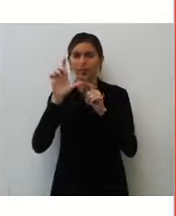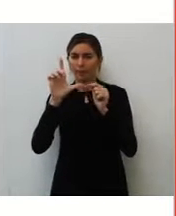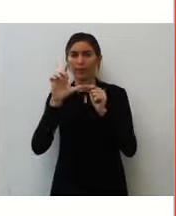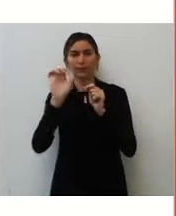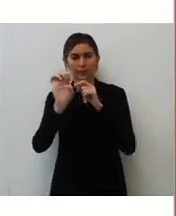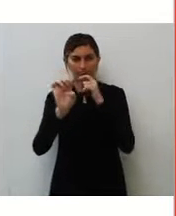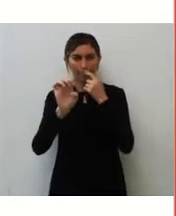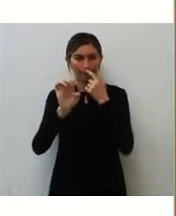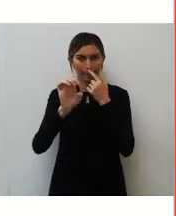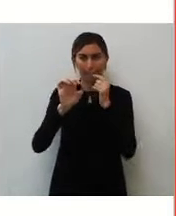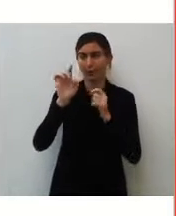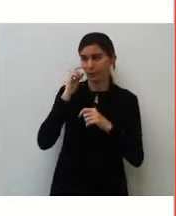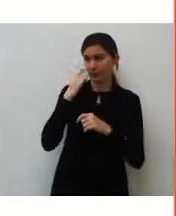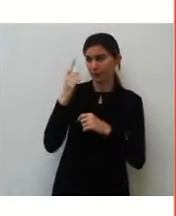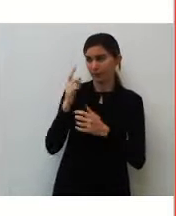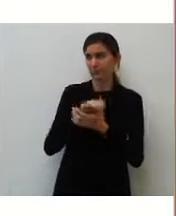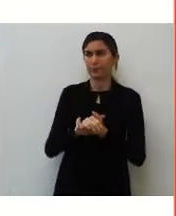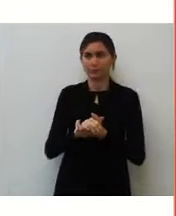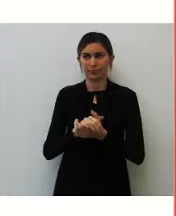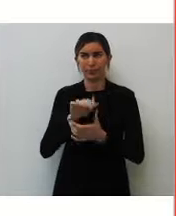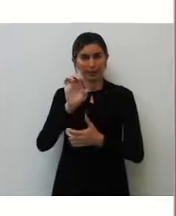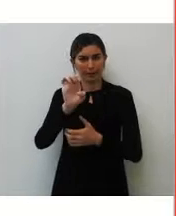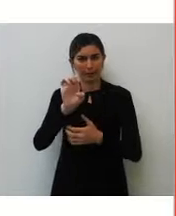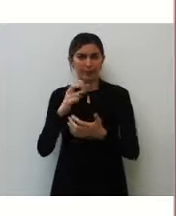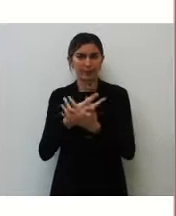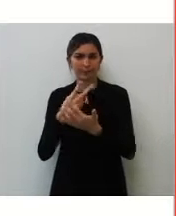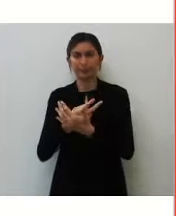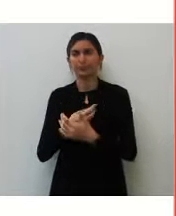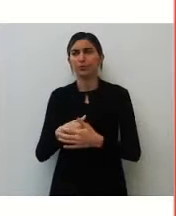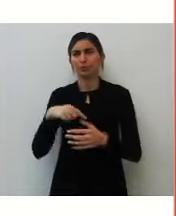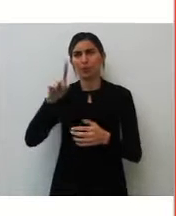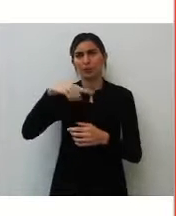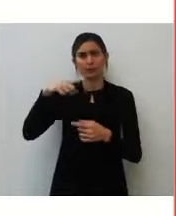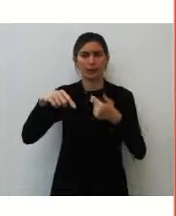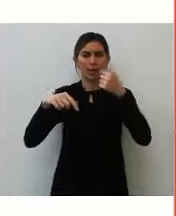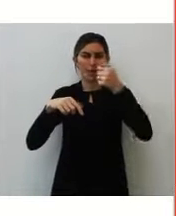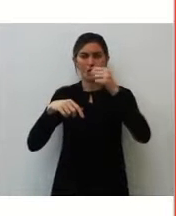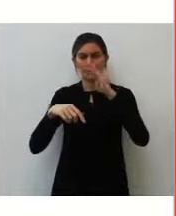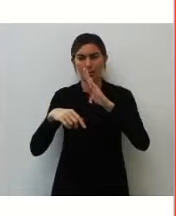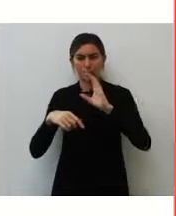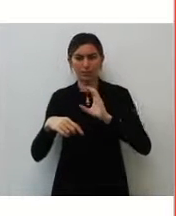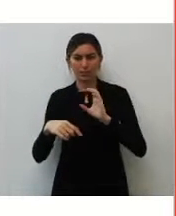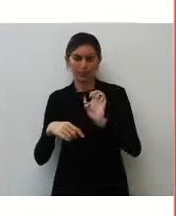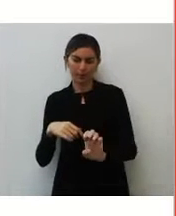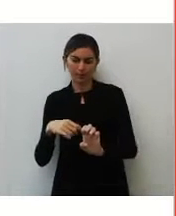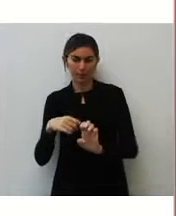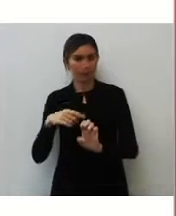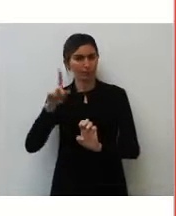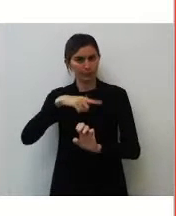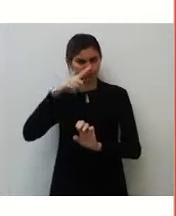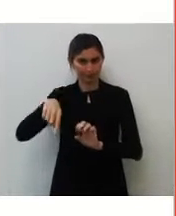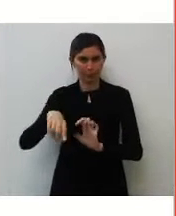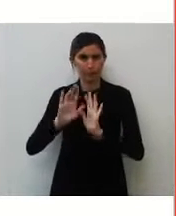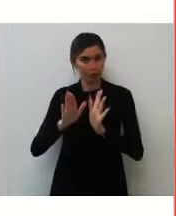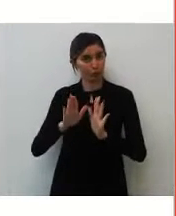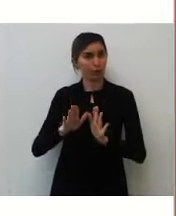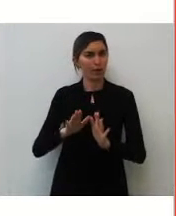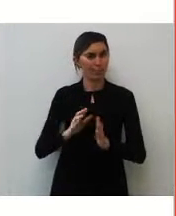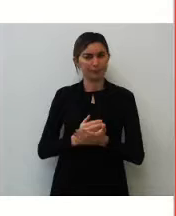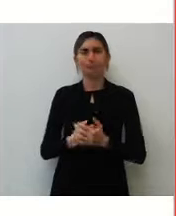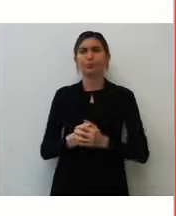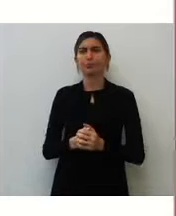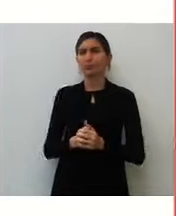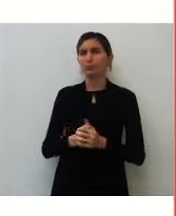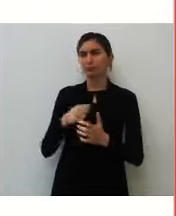e olha lá ó lado errado é de errado então entrar em mim letra a letra b e letra e na terça aí já